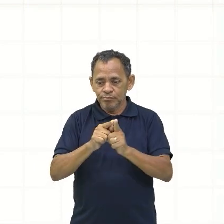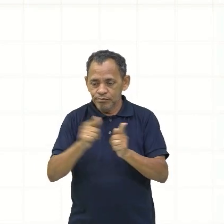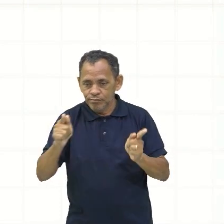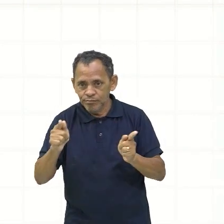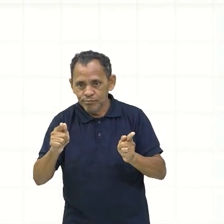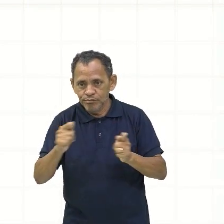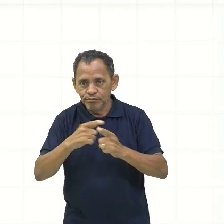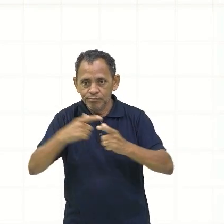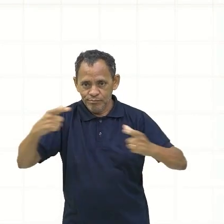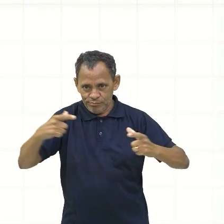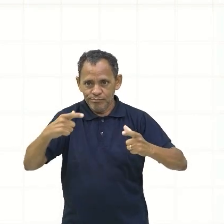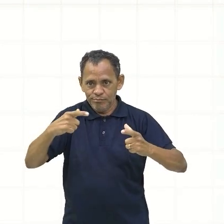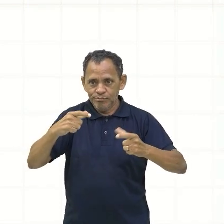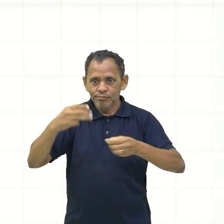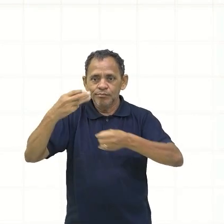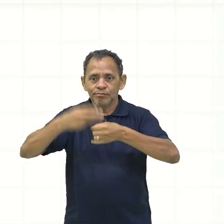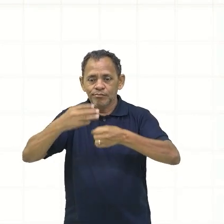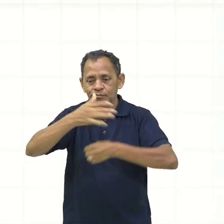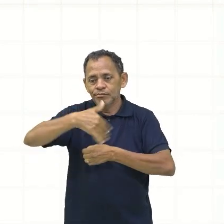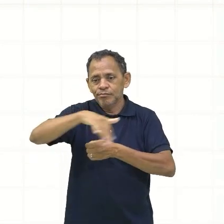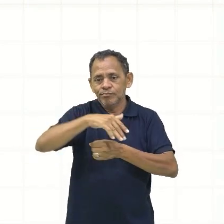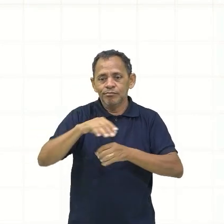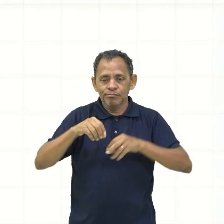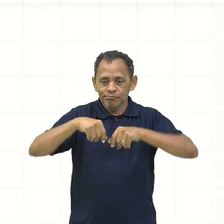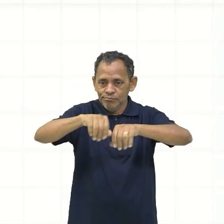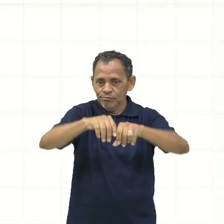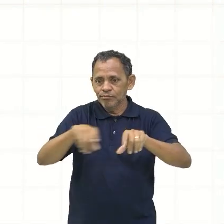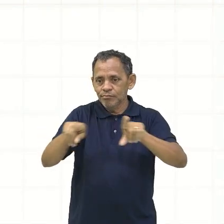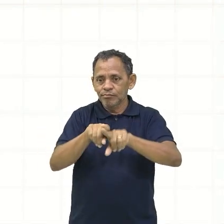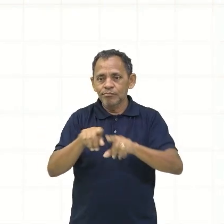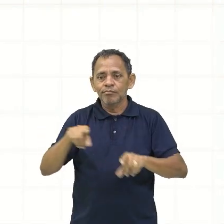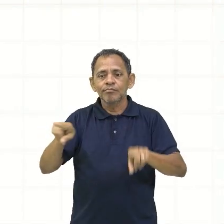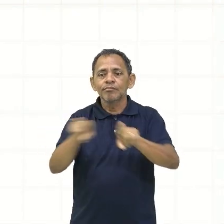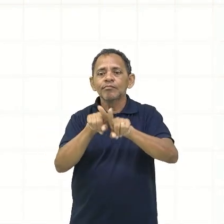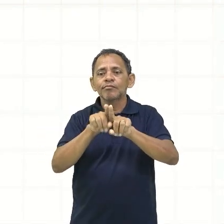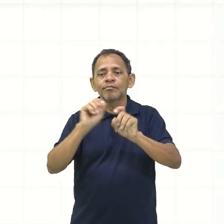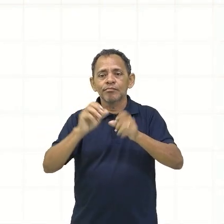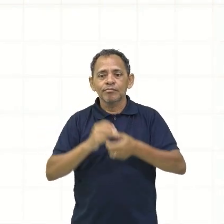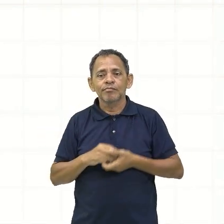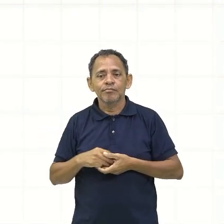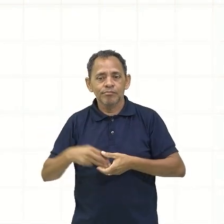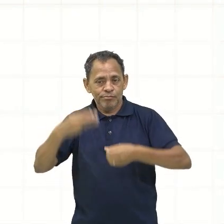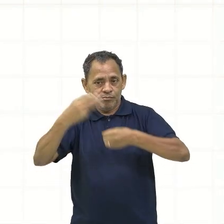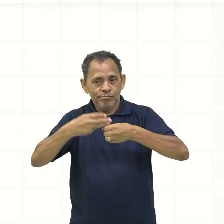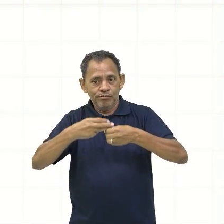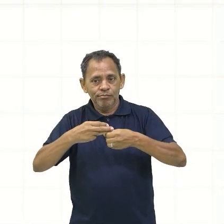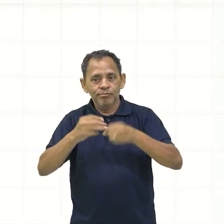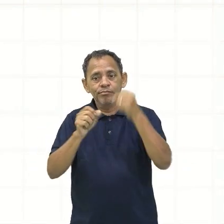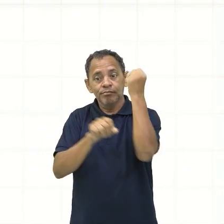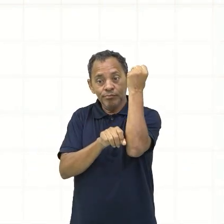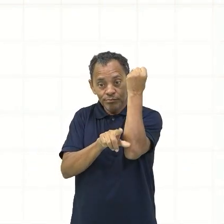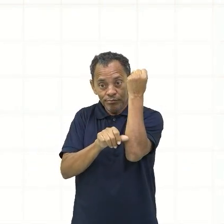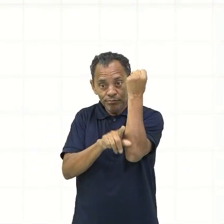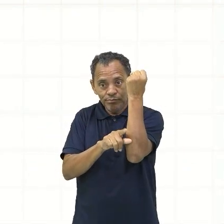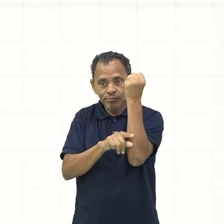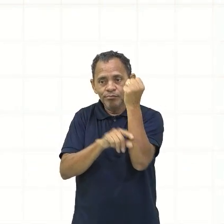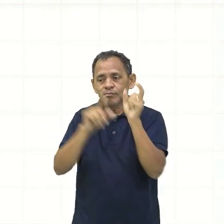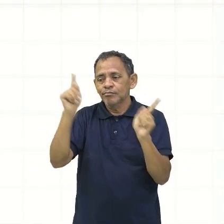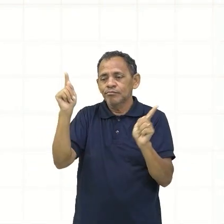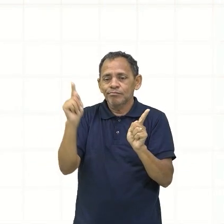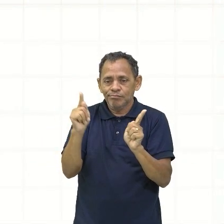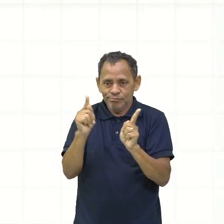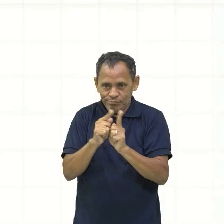área territorial, e nós temos também o município de Iranduba, que é o menor estado em